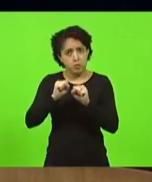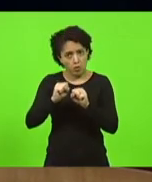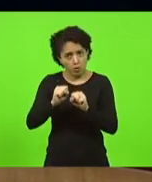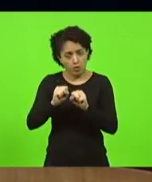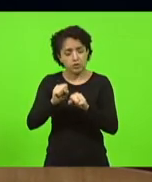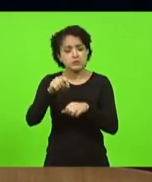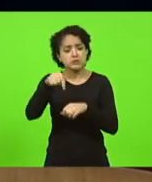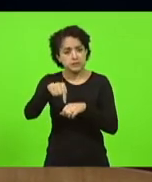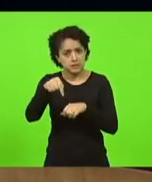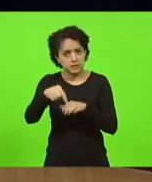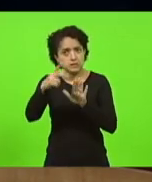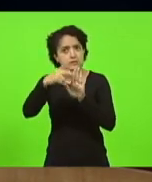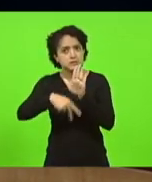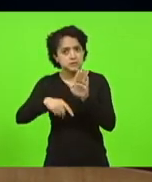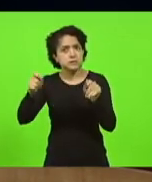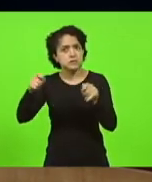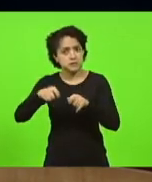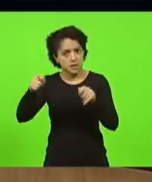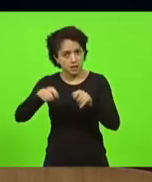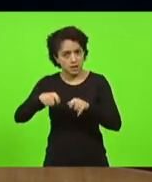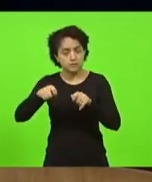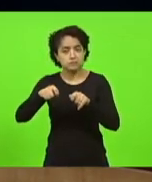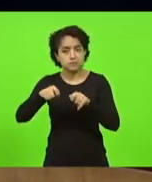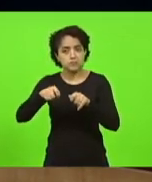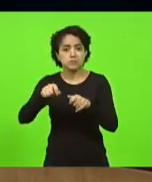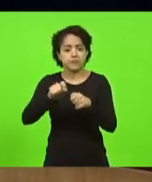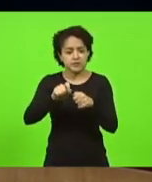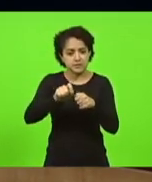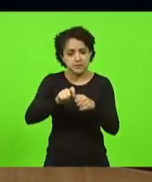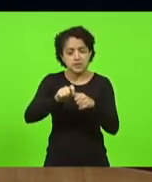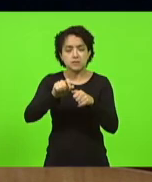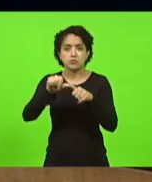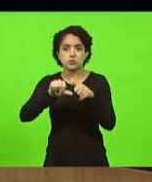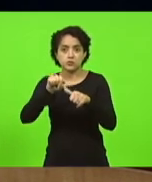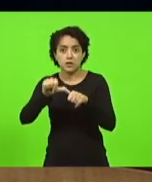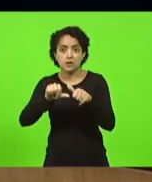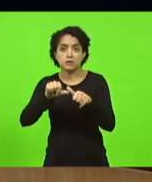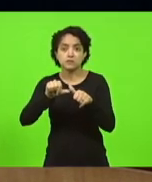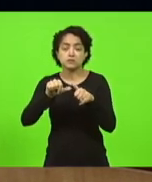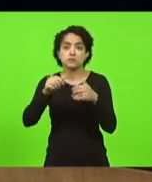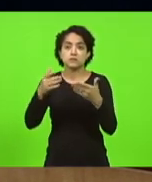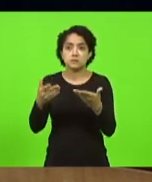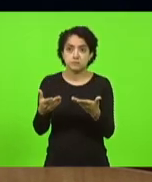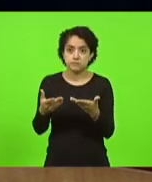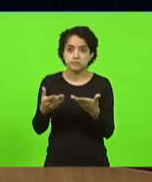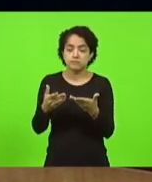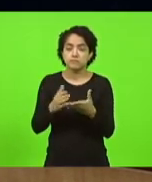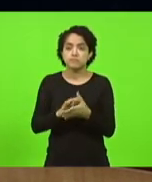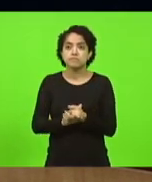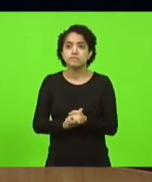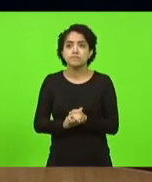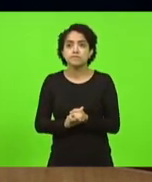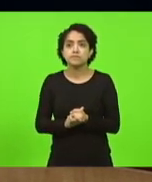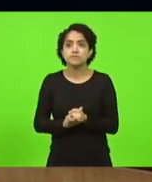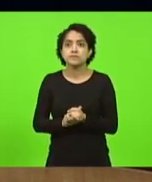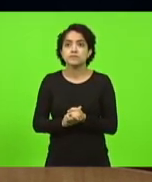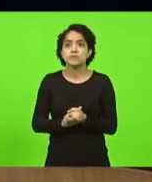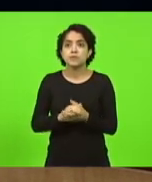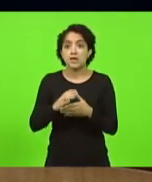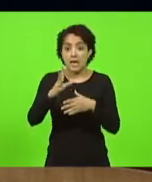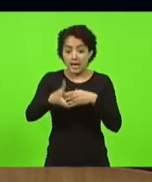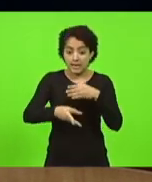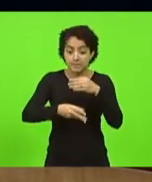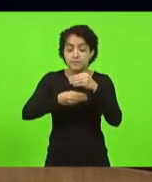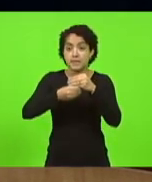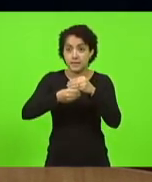neste projeto que está em discussão nesse momento. E há, sim, alternativas. Há emendas, pedido